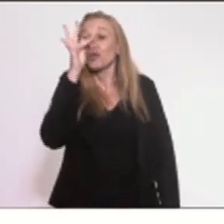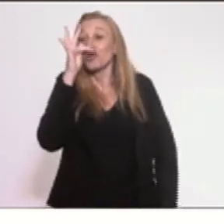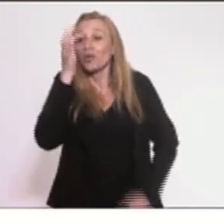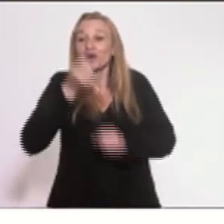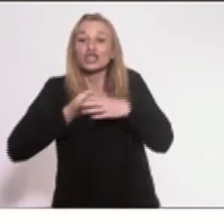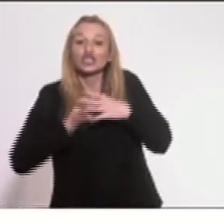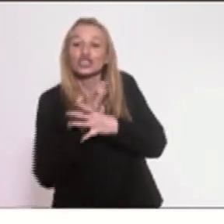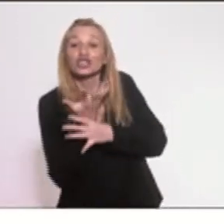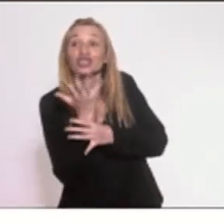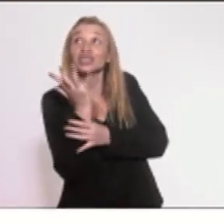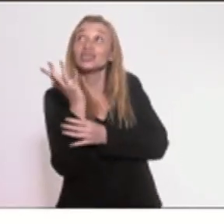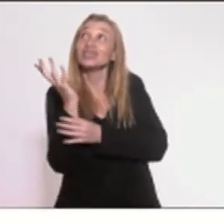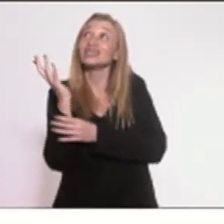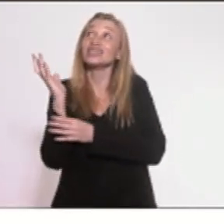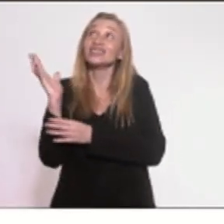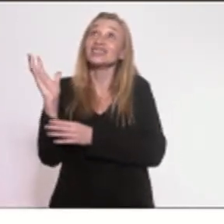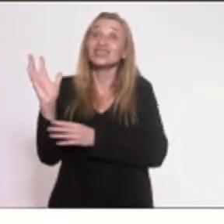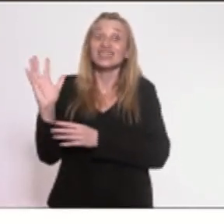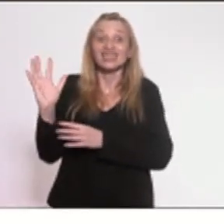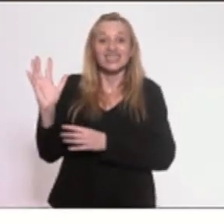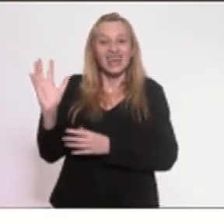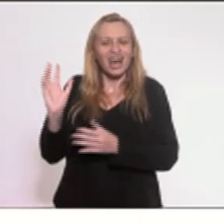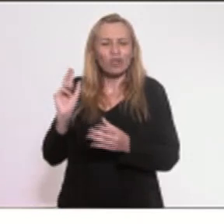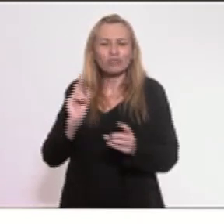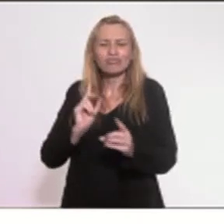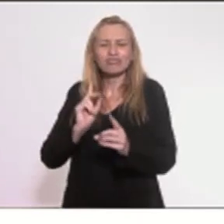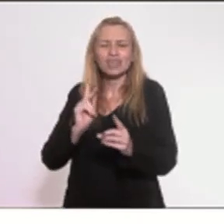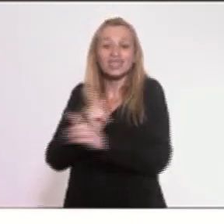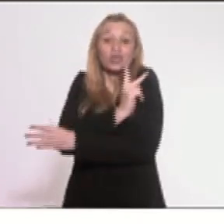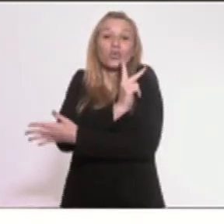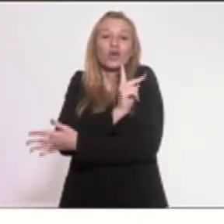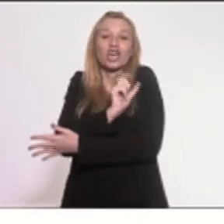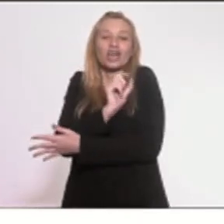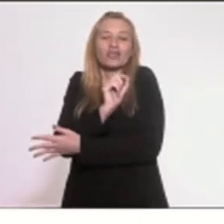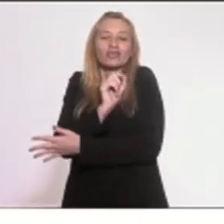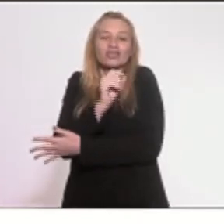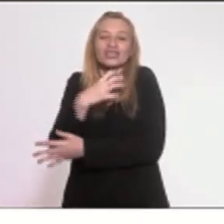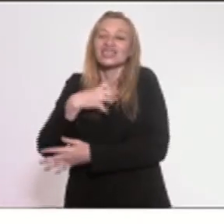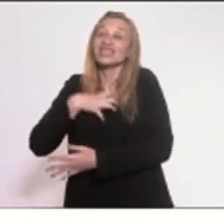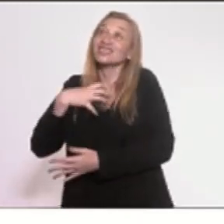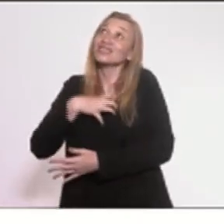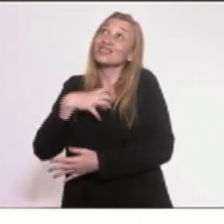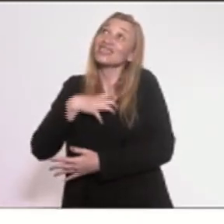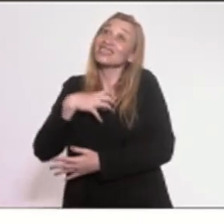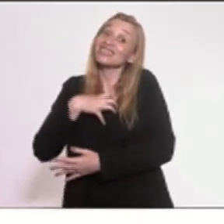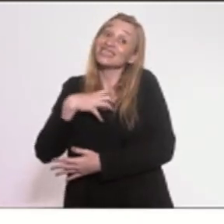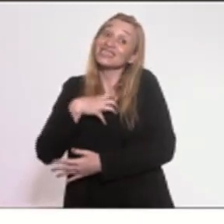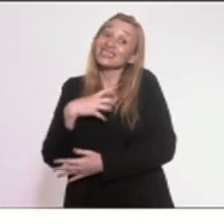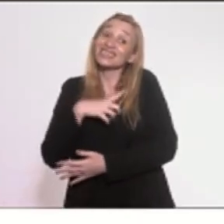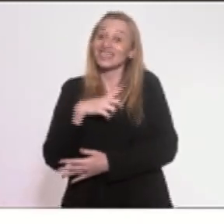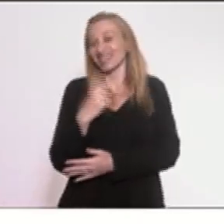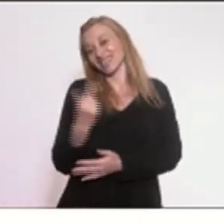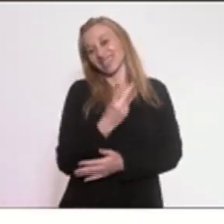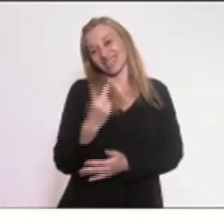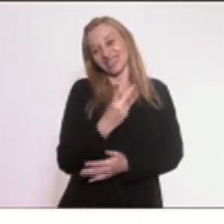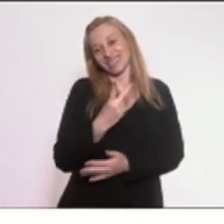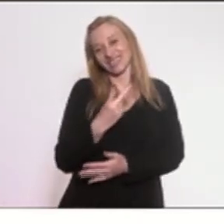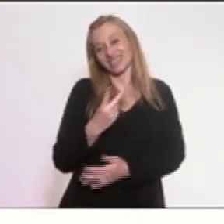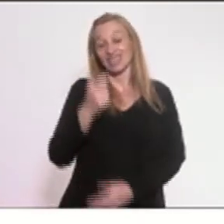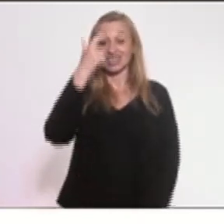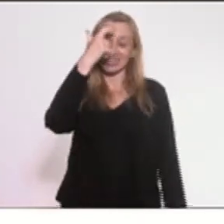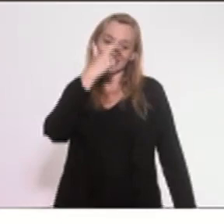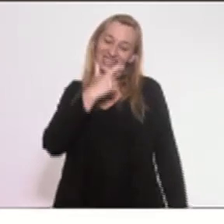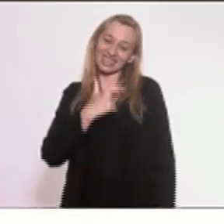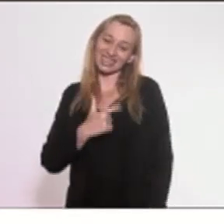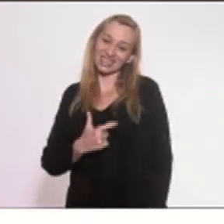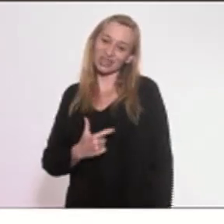aguçou esses sentimentos cabalísticos que têm ambos de serem presidente da República. Ambos